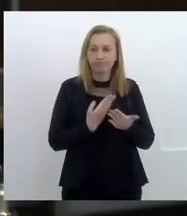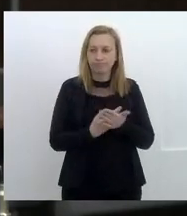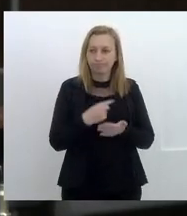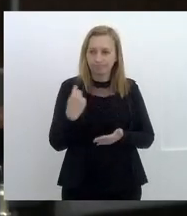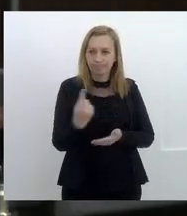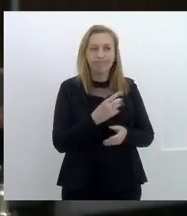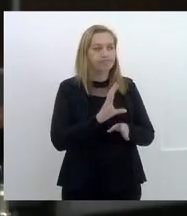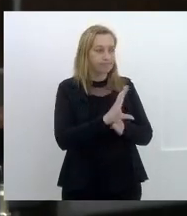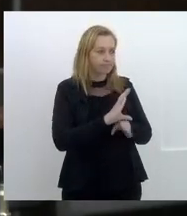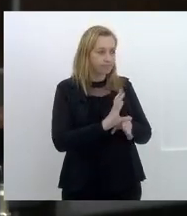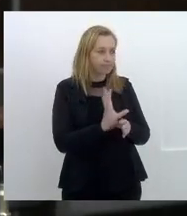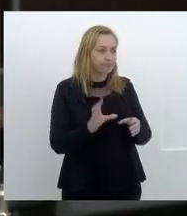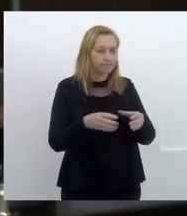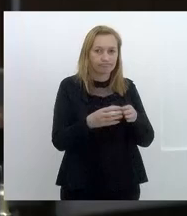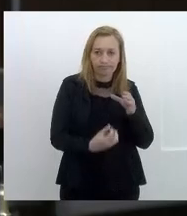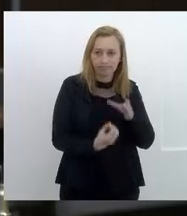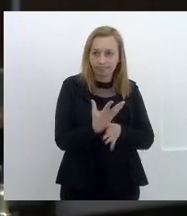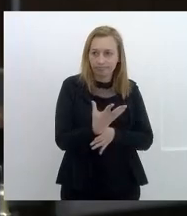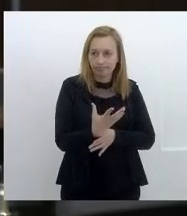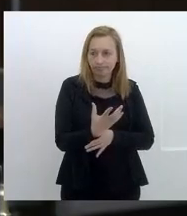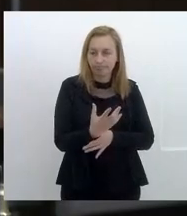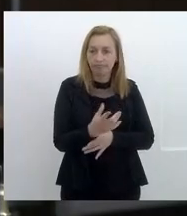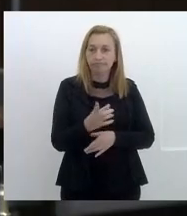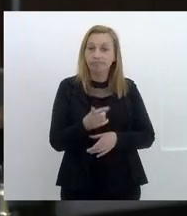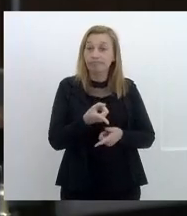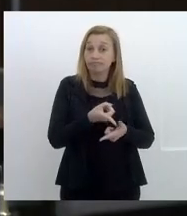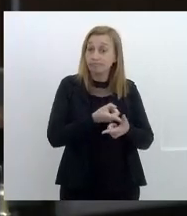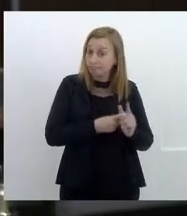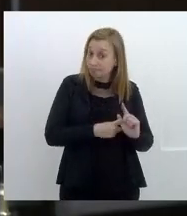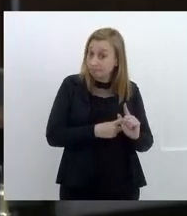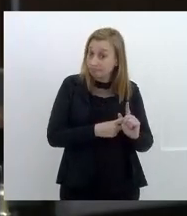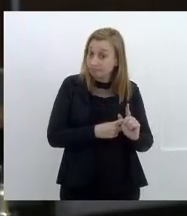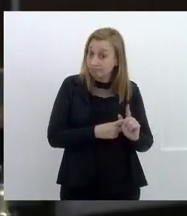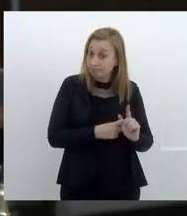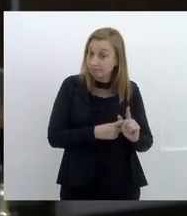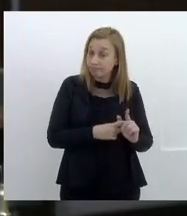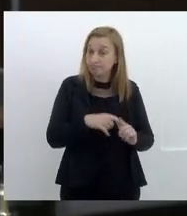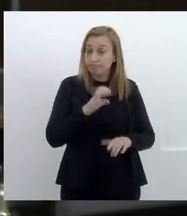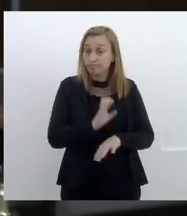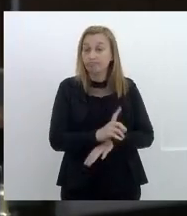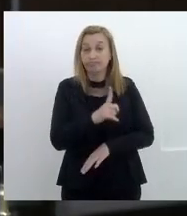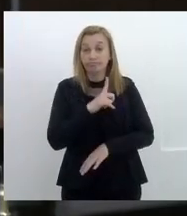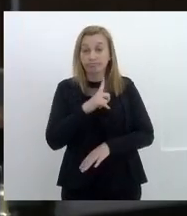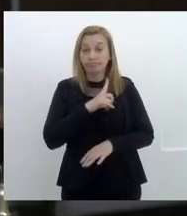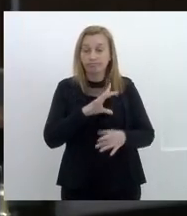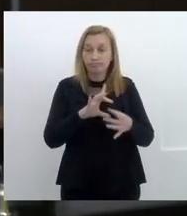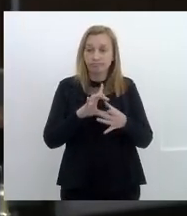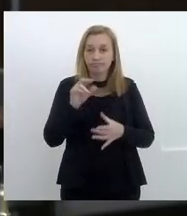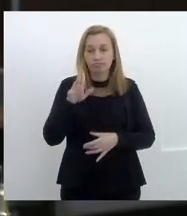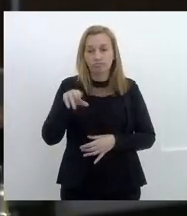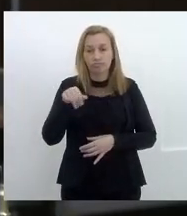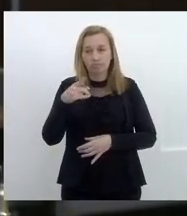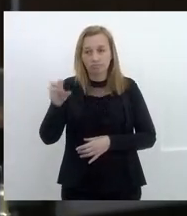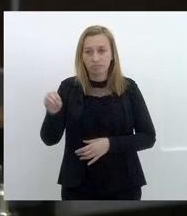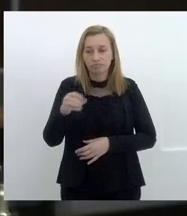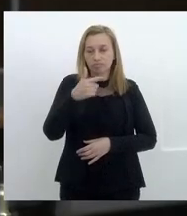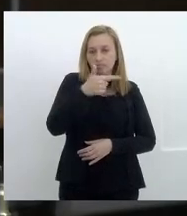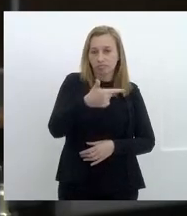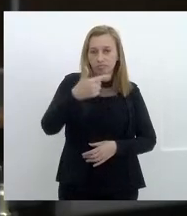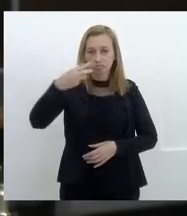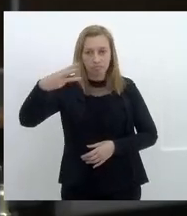inclusive no conselho construtivo o estoque da dívida é que o estado terá que a união em 2030